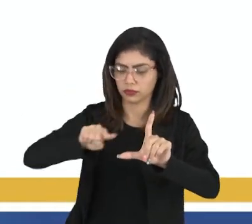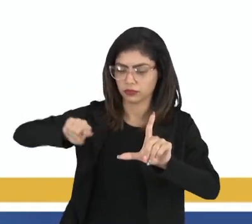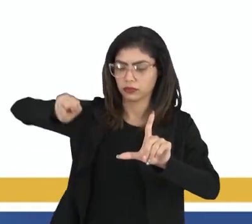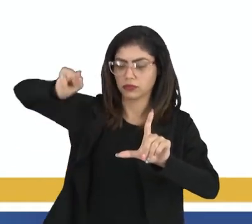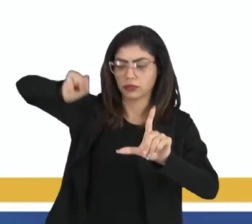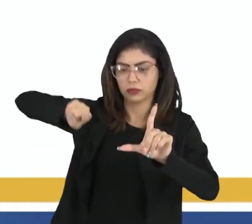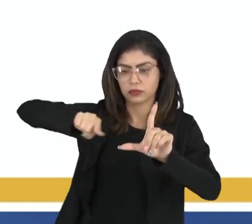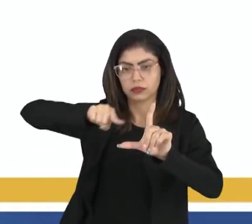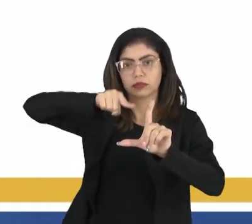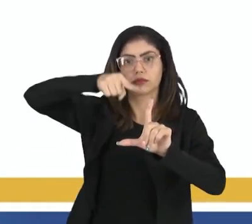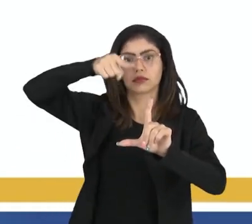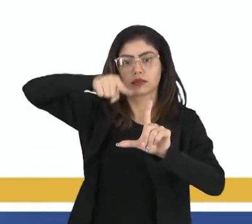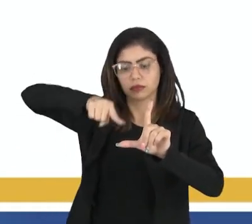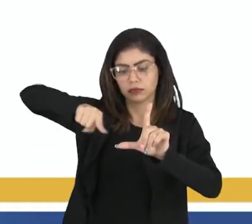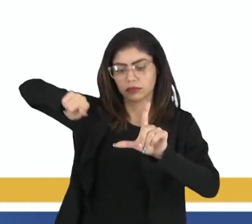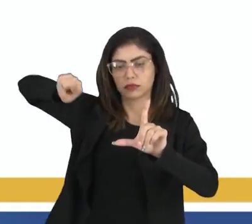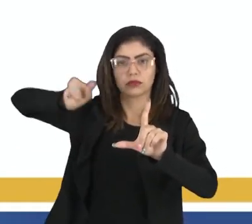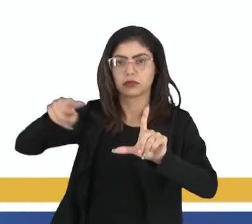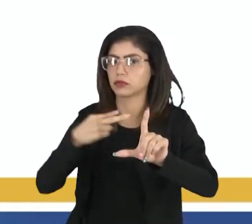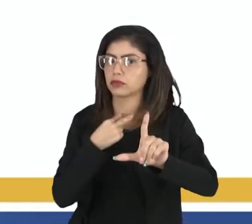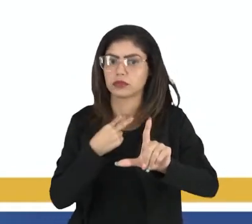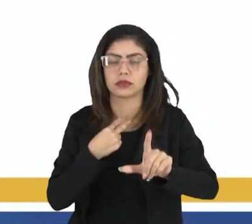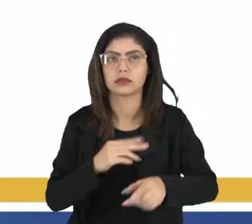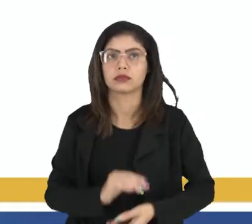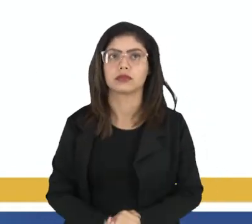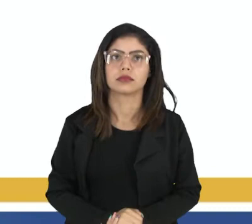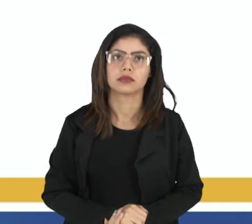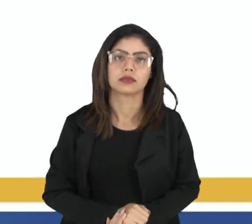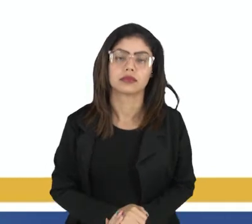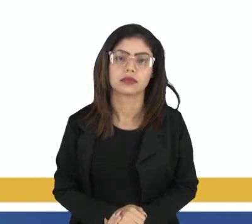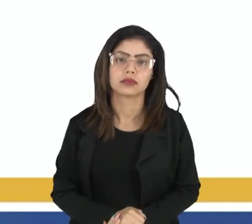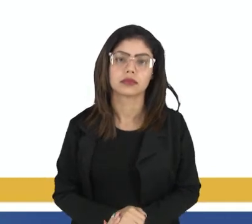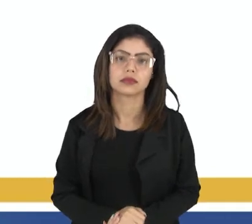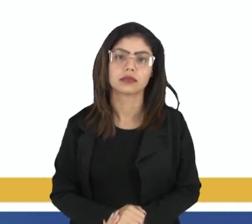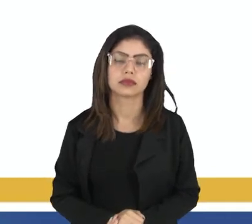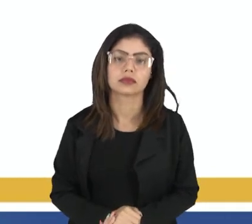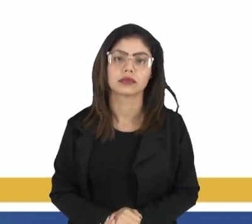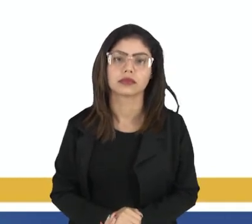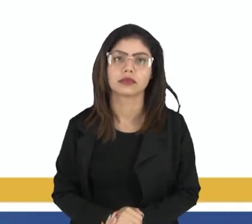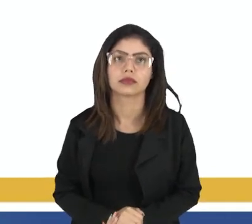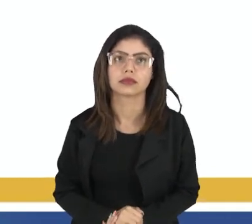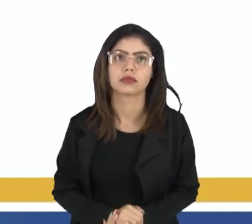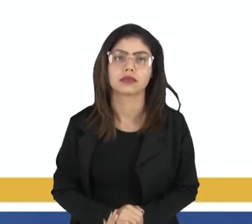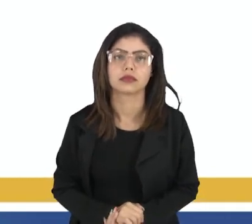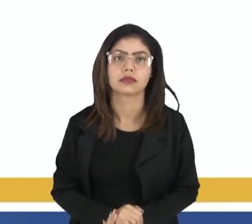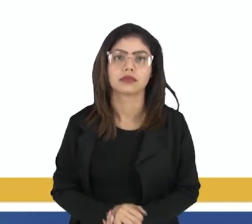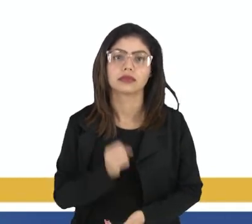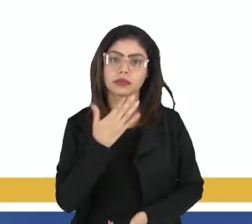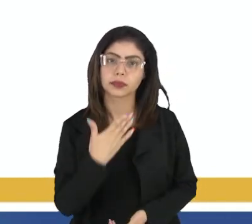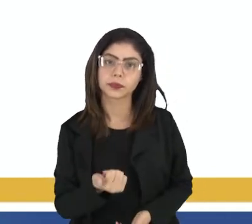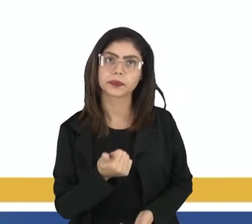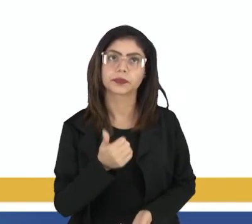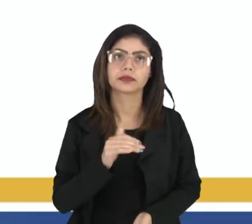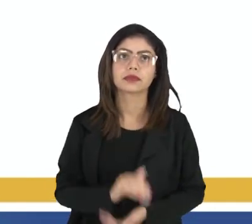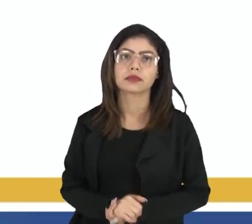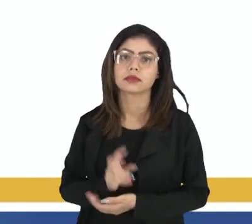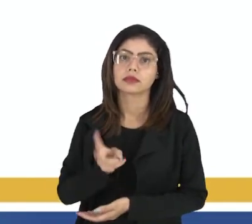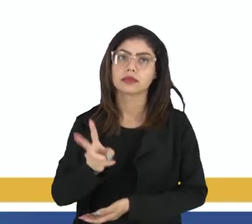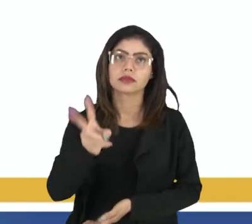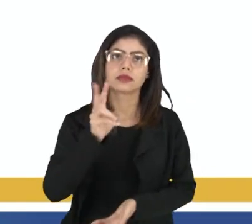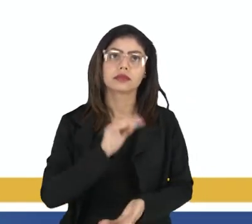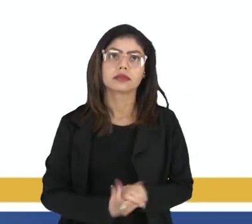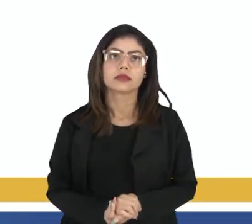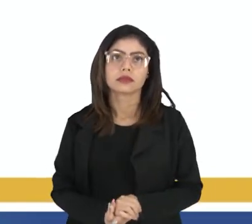não chega a tocar no eixo x do plano cartesiano. Tá bom?